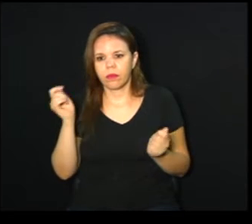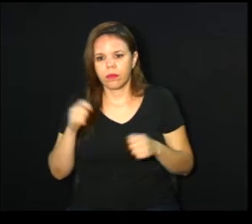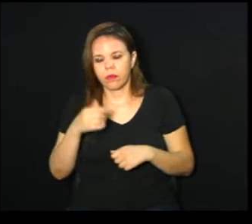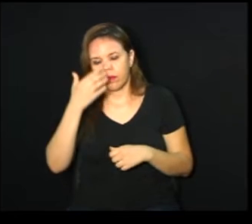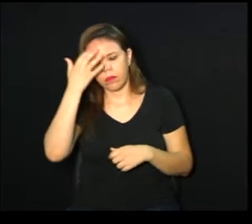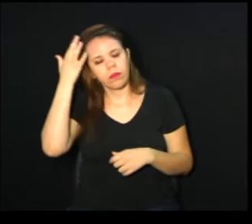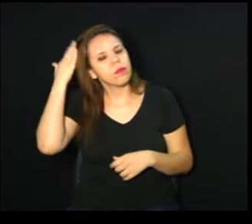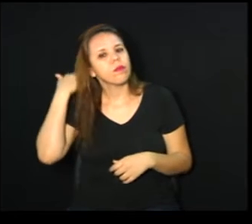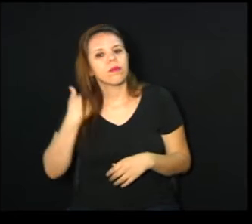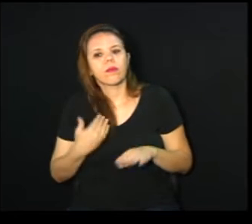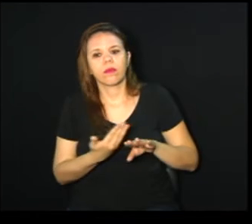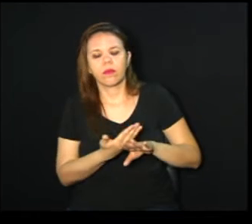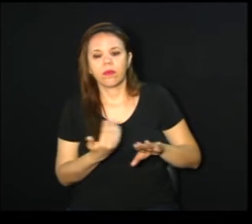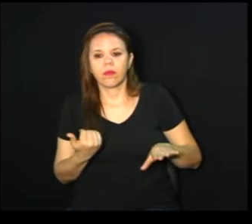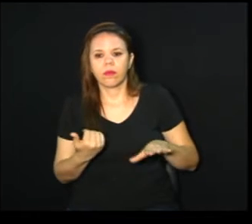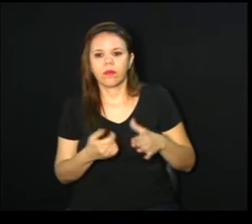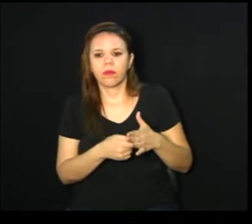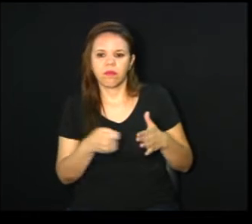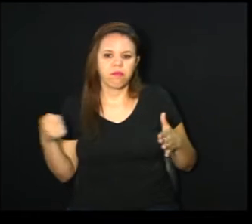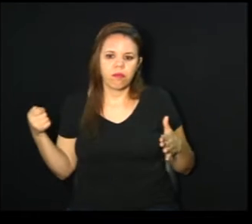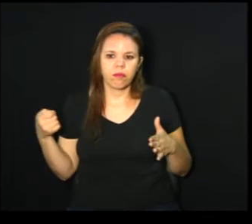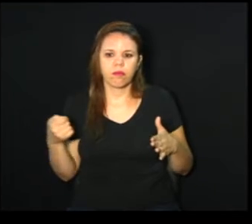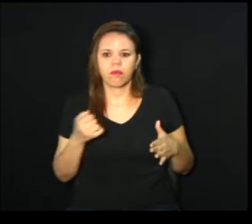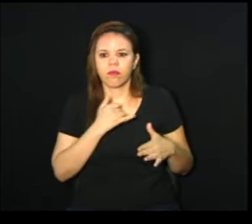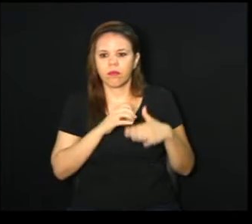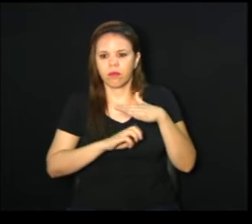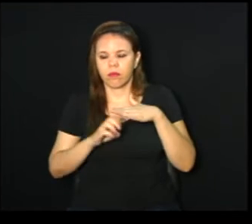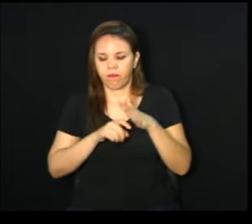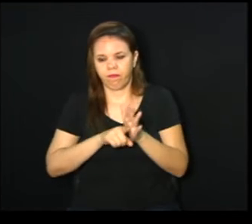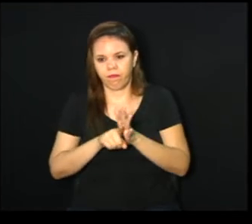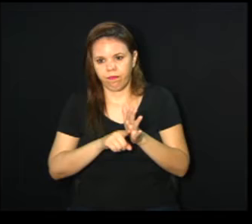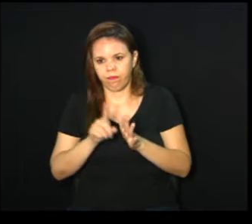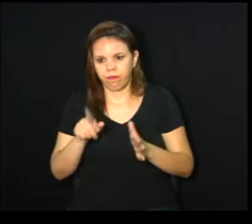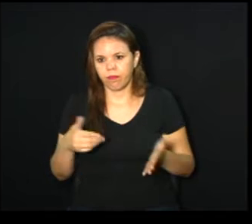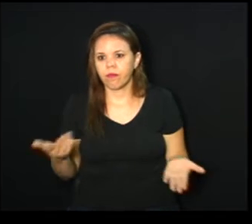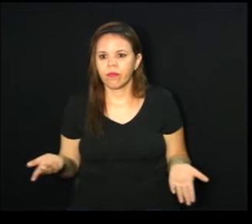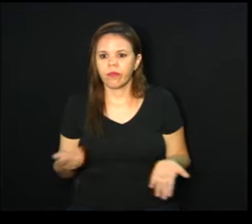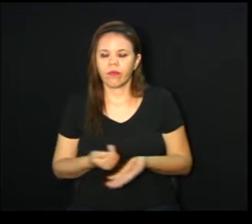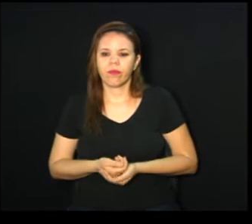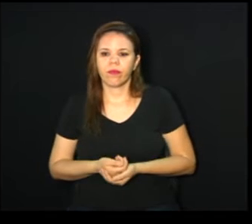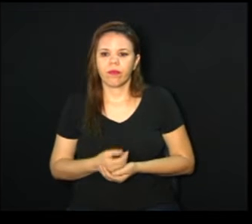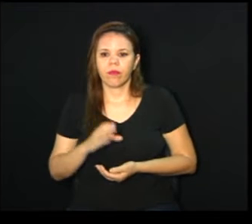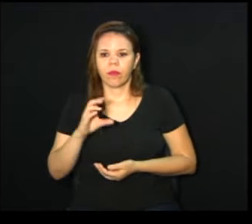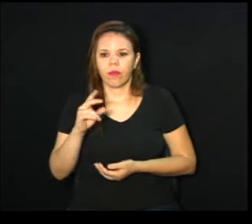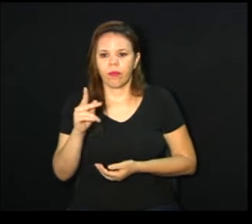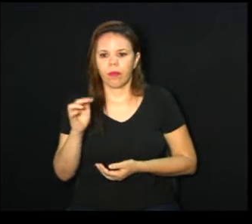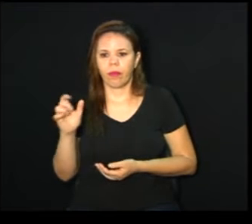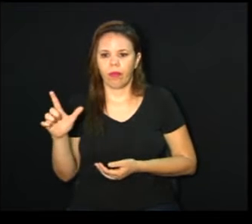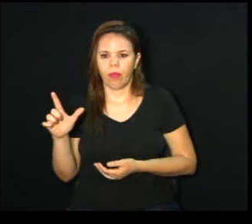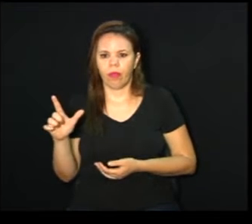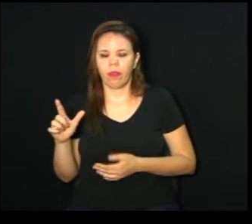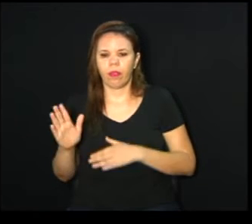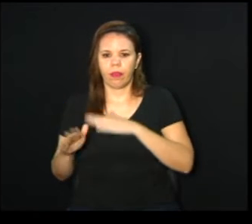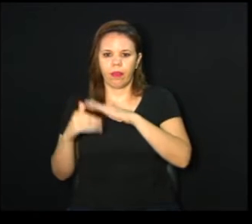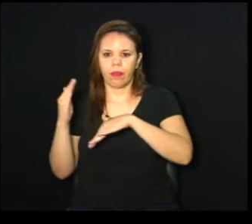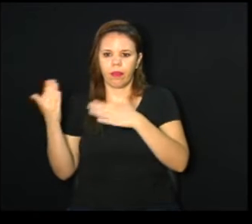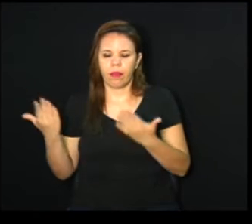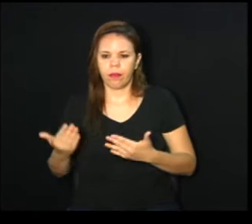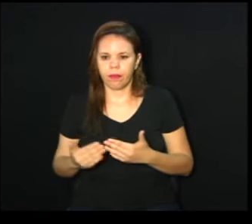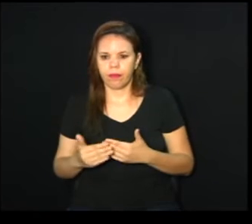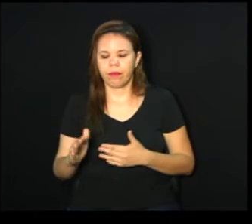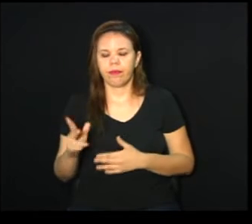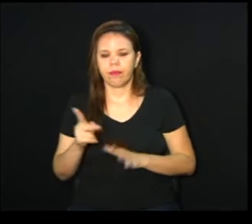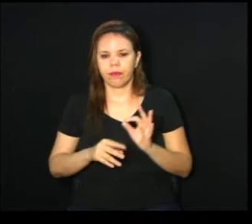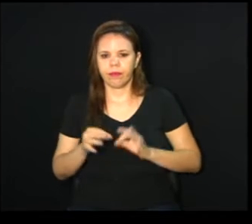desligar da rede da concessionária de energia? Vamos estudar. Então, a CPFL desenvolveu, agora em andamento